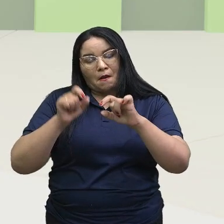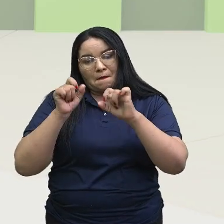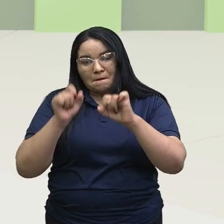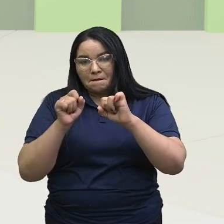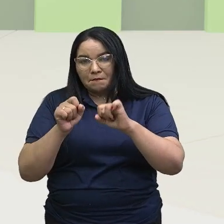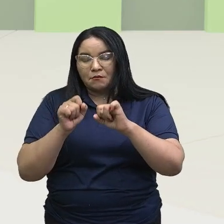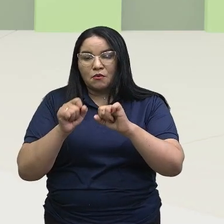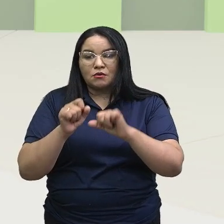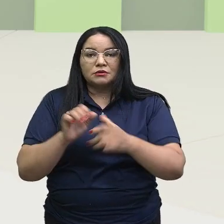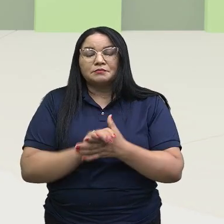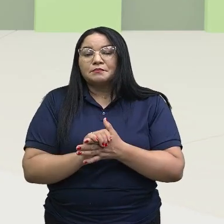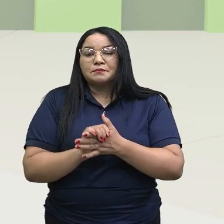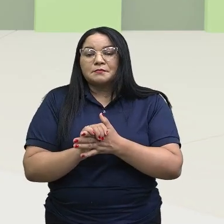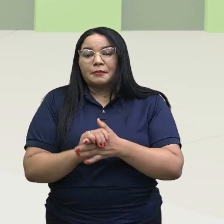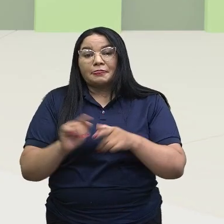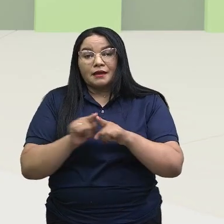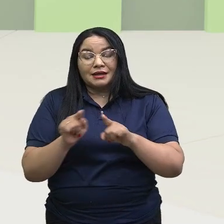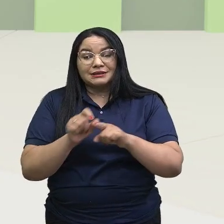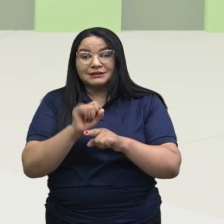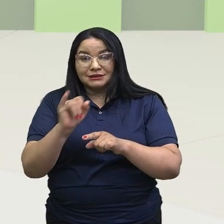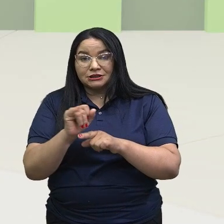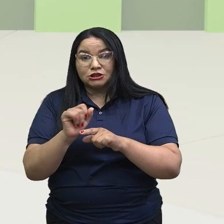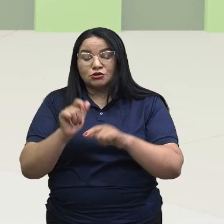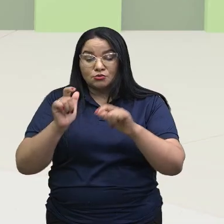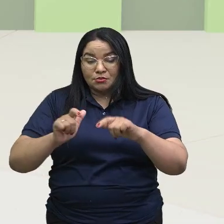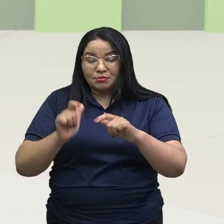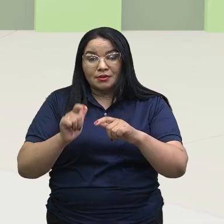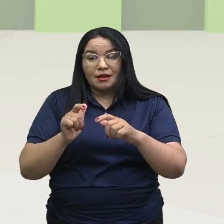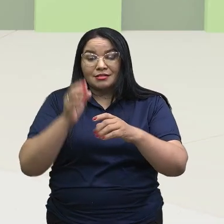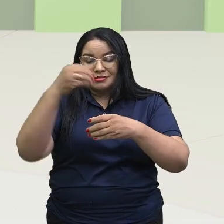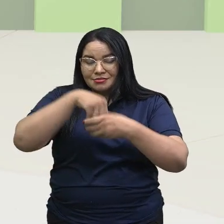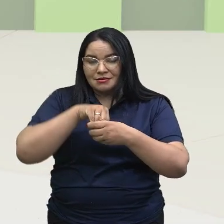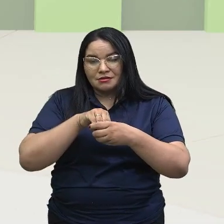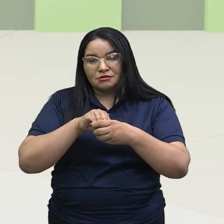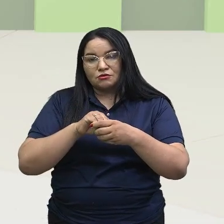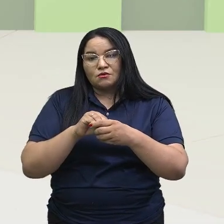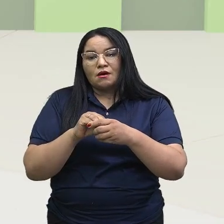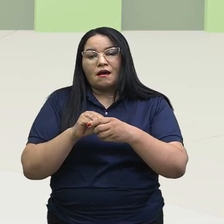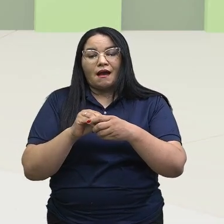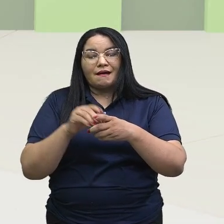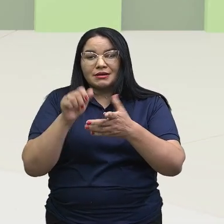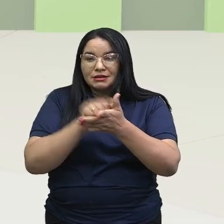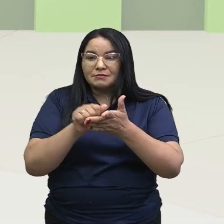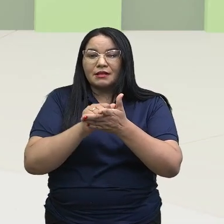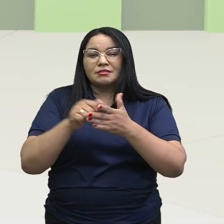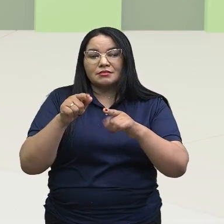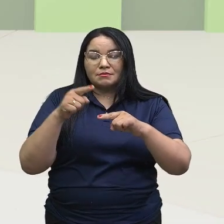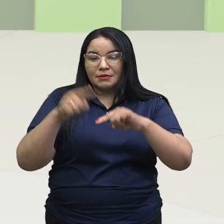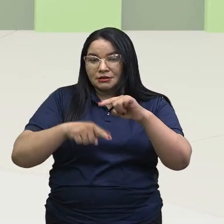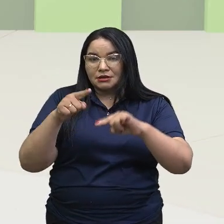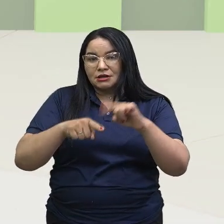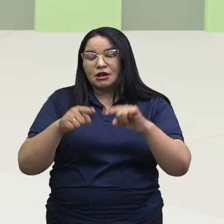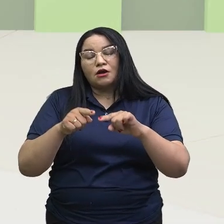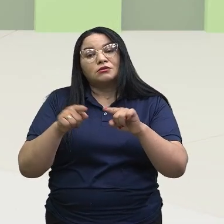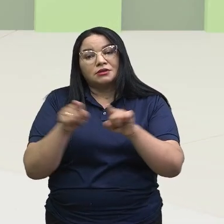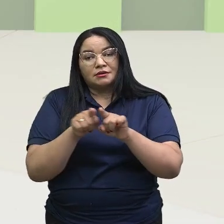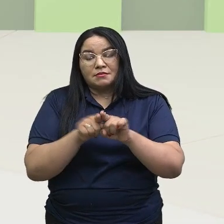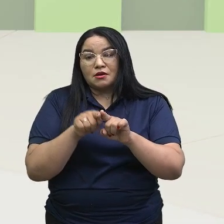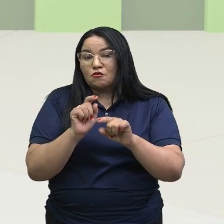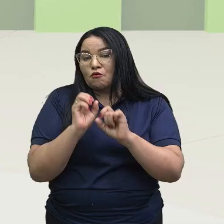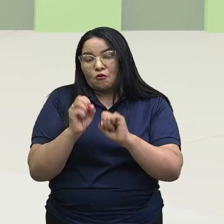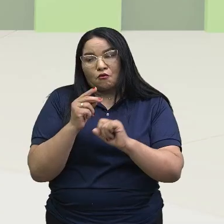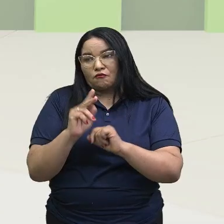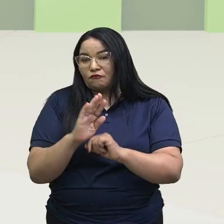puder fazer localmente, ela vai ter que fazer externamente, tá bom? E aí o trânsito desses